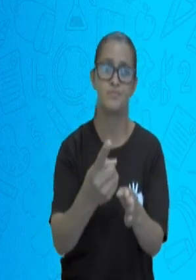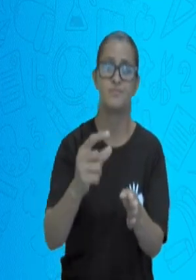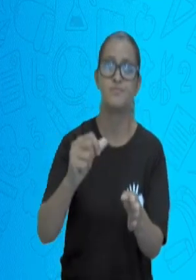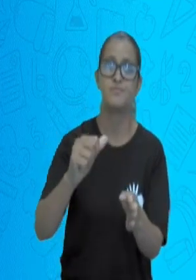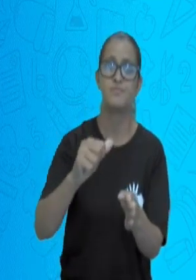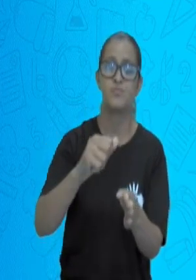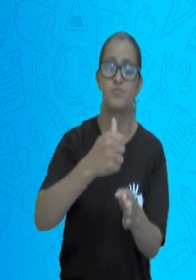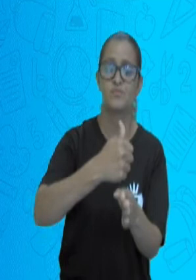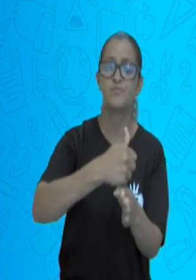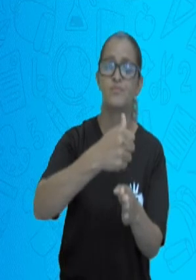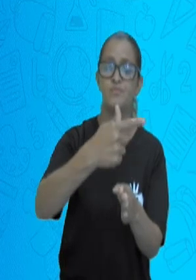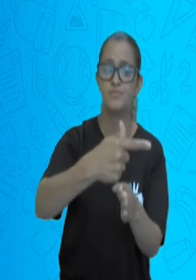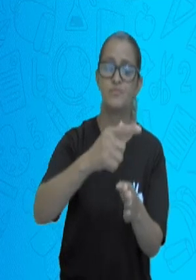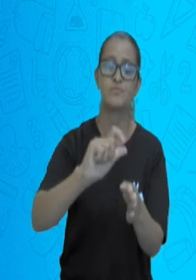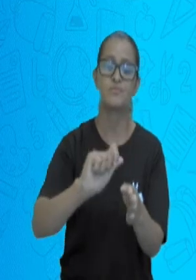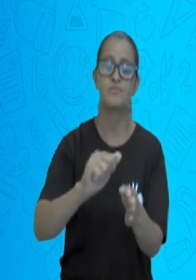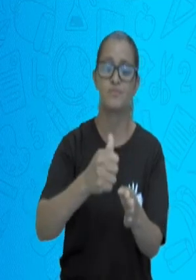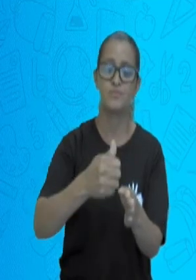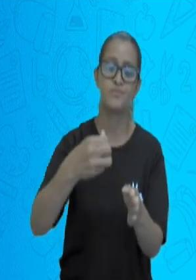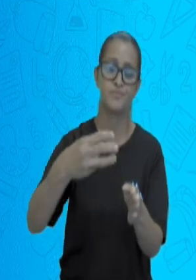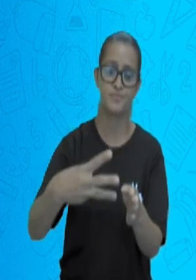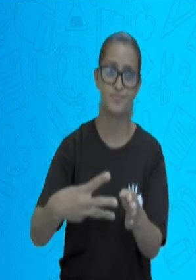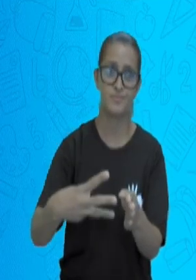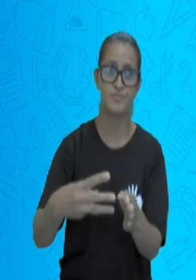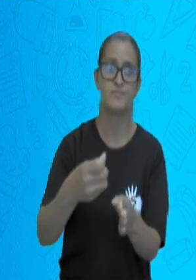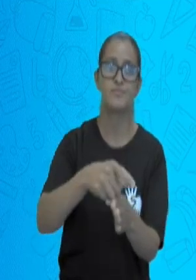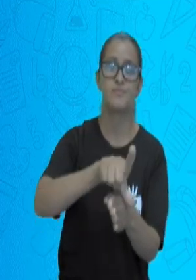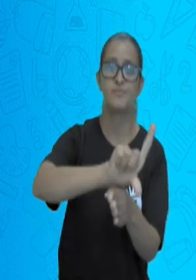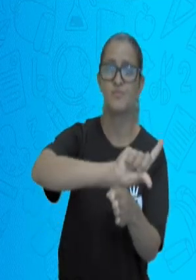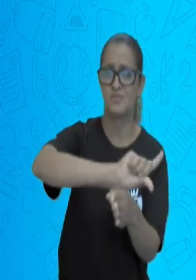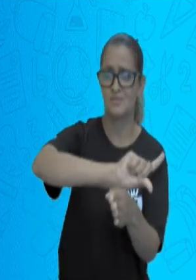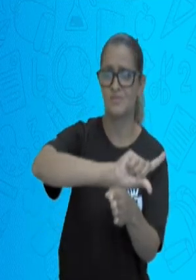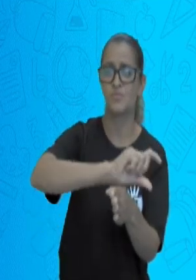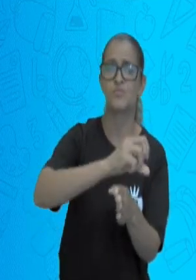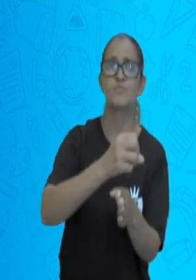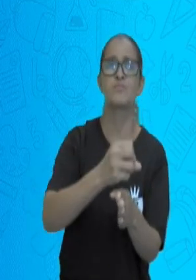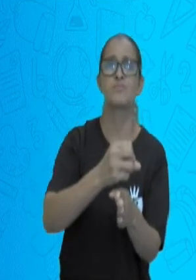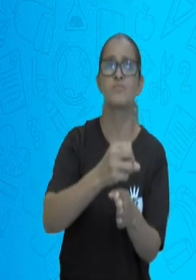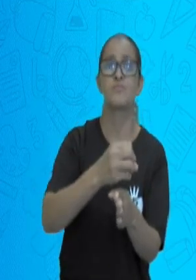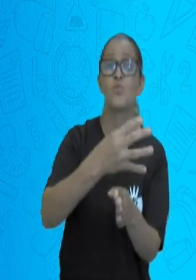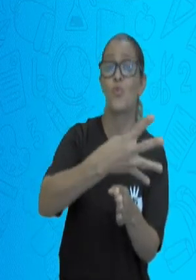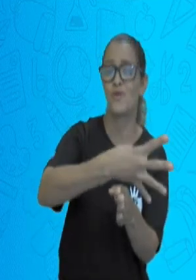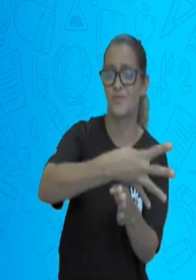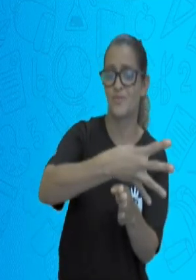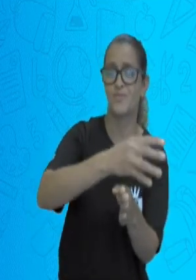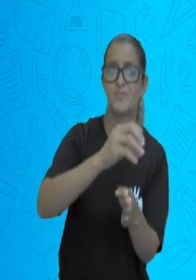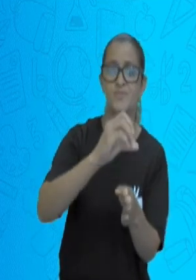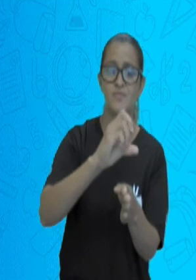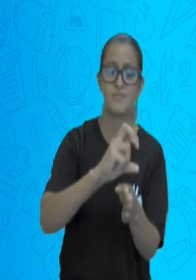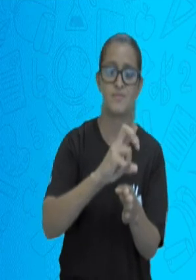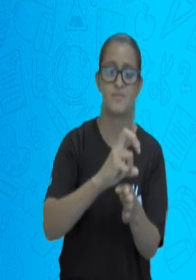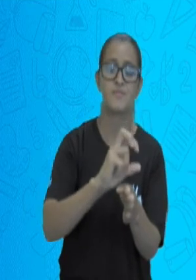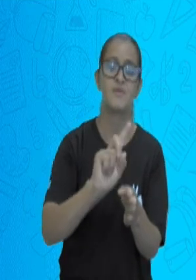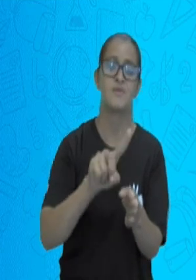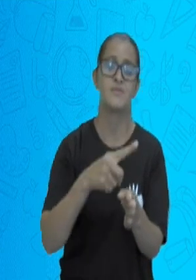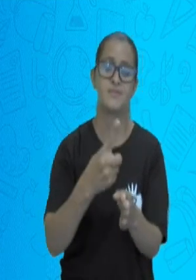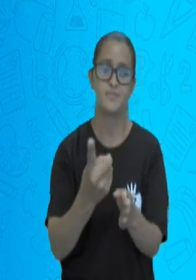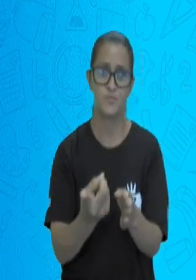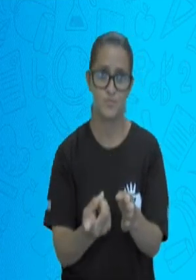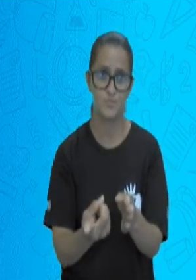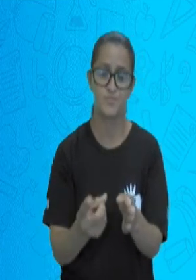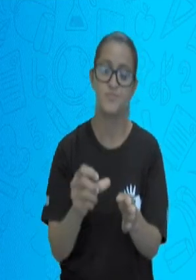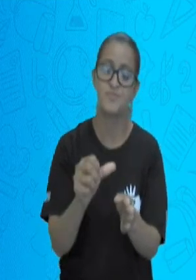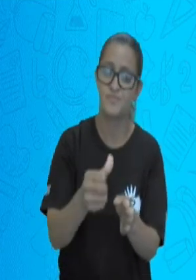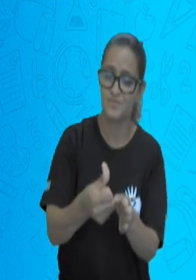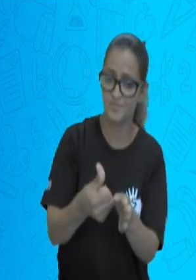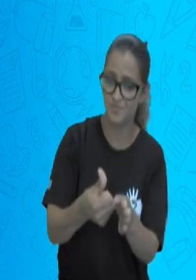12, nós temos o 13. Antes do 5, nós temos o 4. Depois do